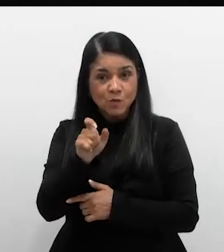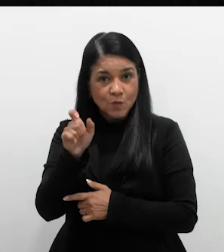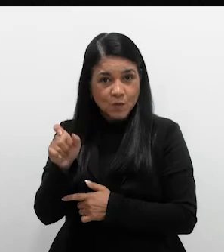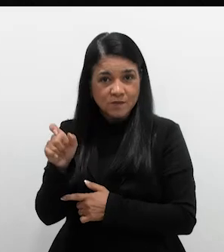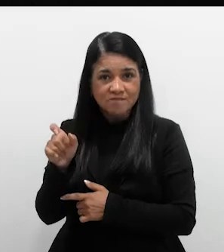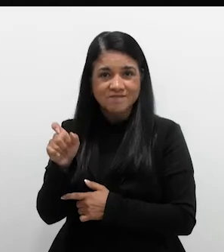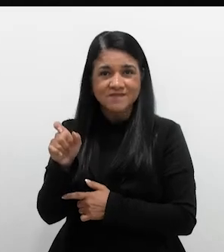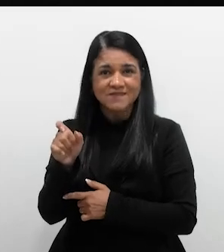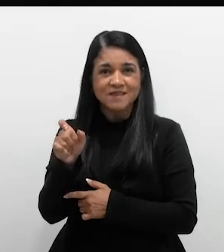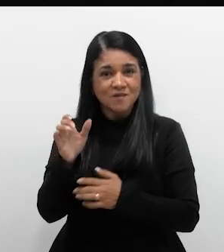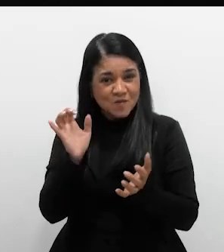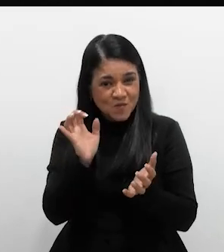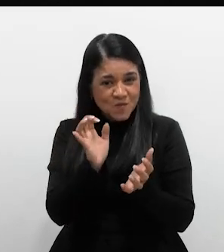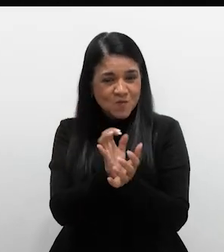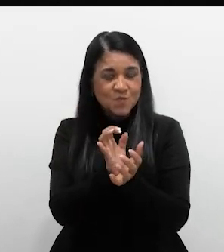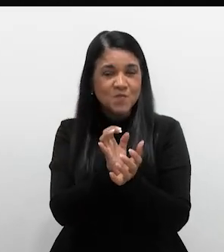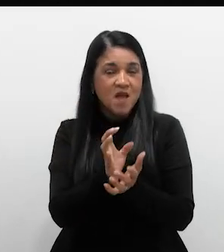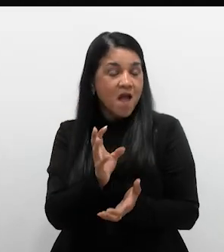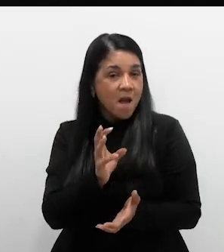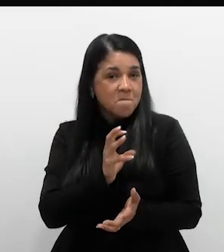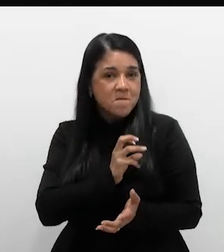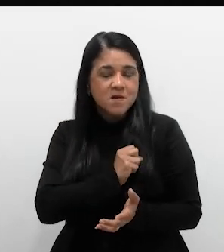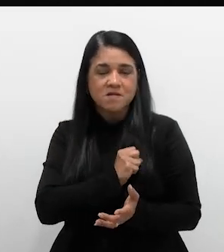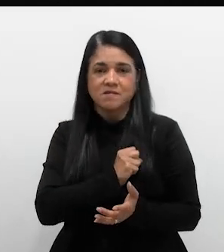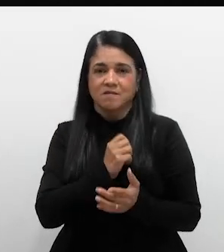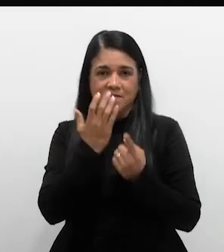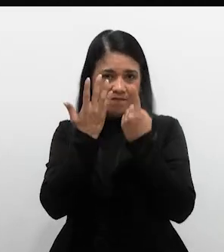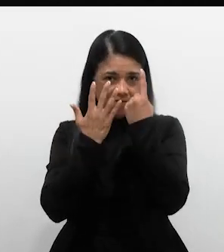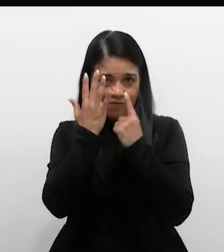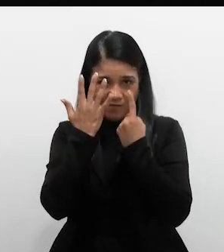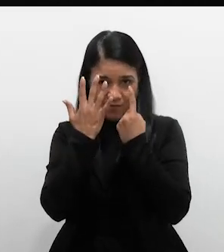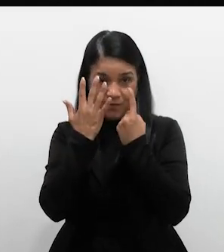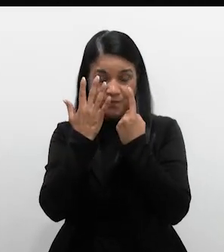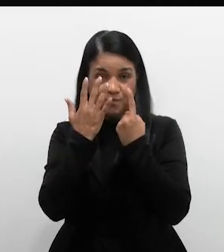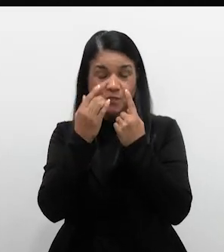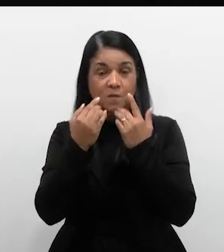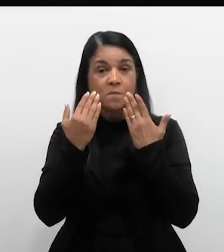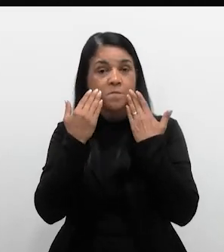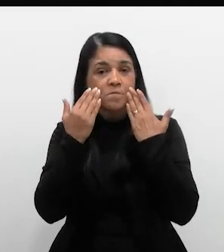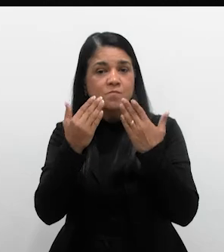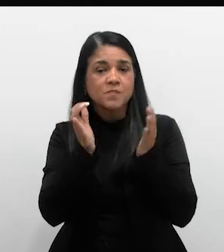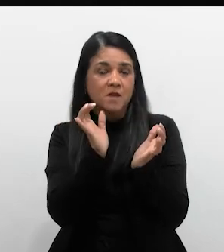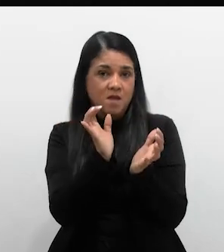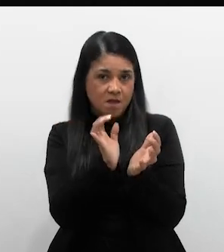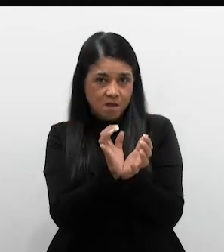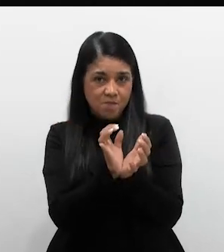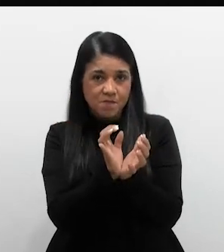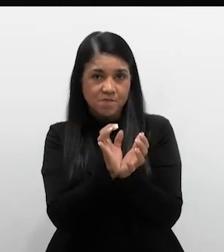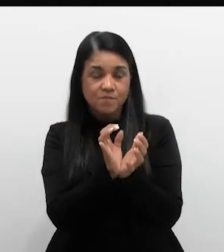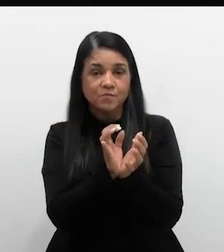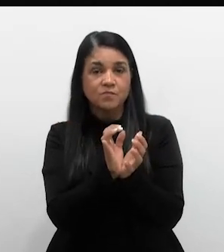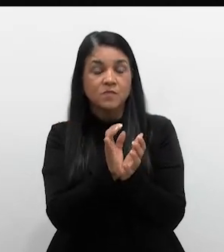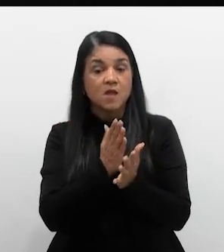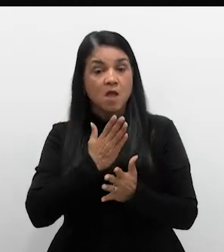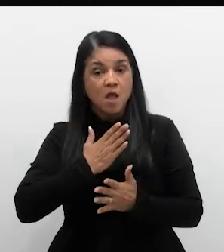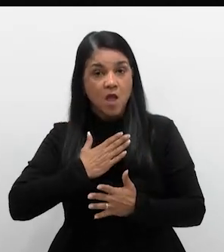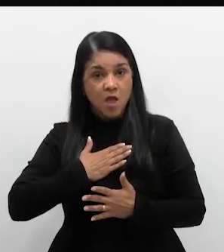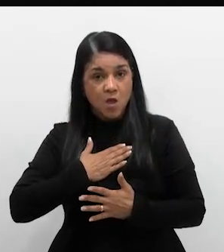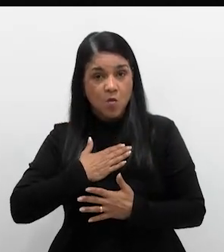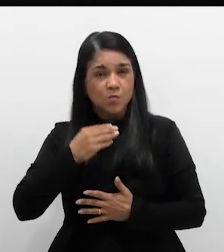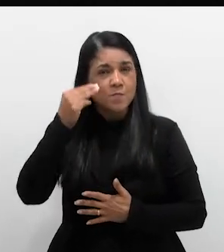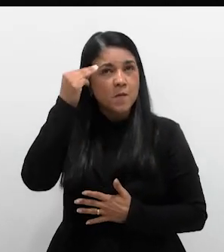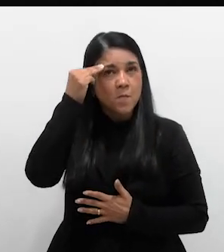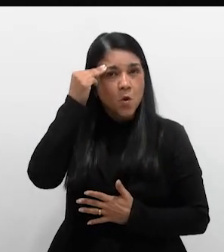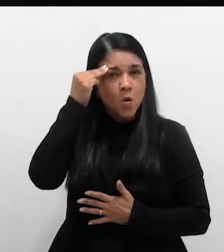mais para gerar cada vez mais gente amando o carnaval e produzindo carnaval. E apresentar a equipe é uma coisa que eu trago muito